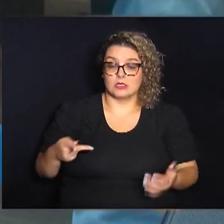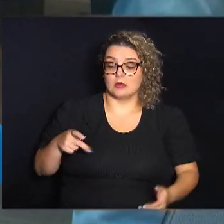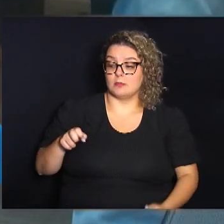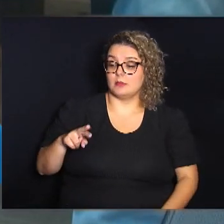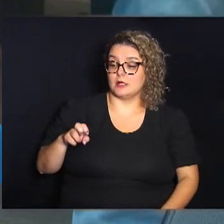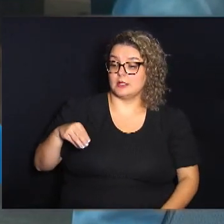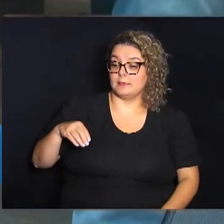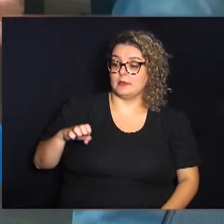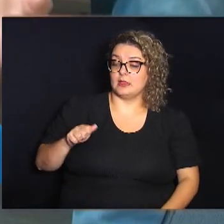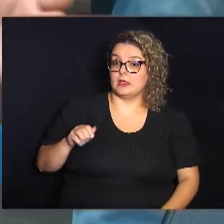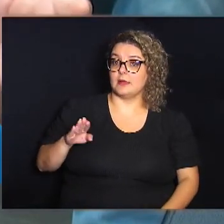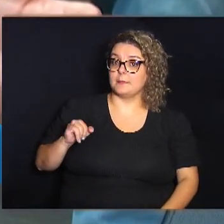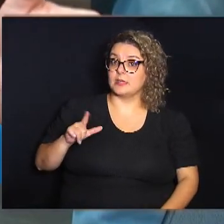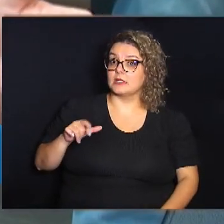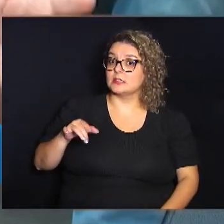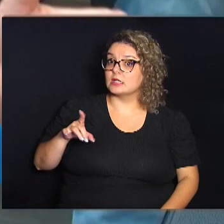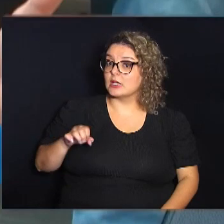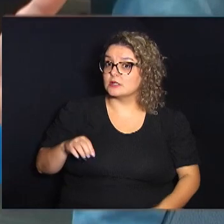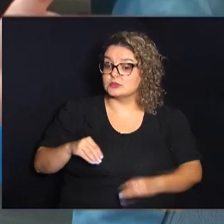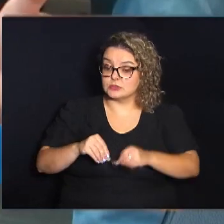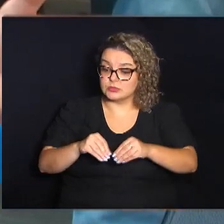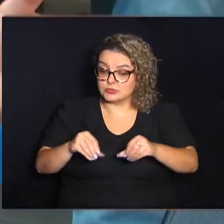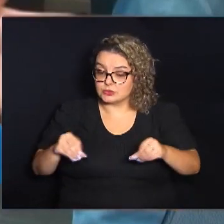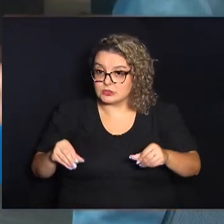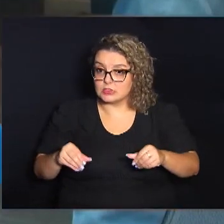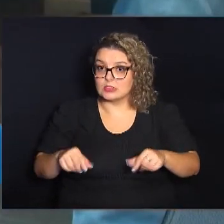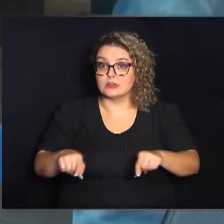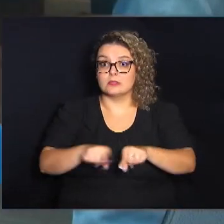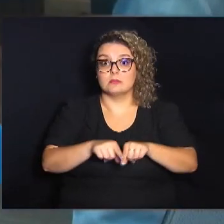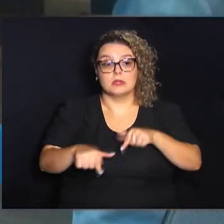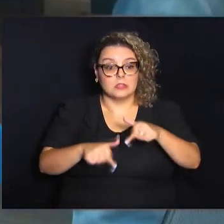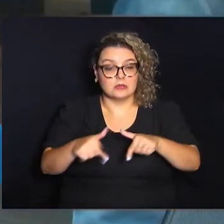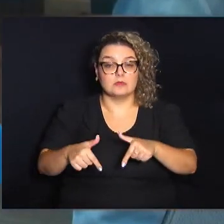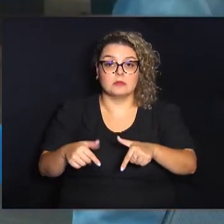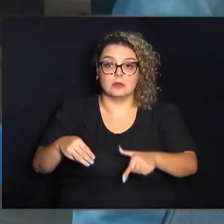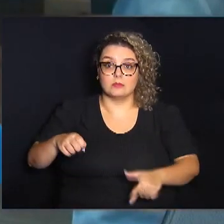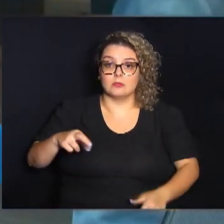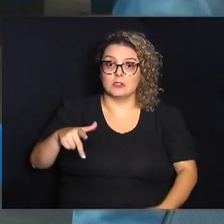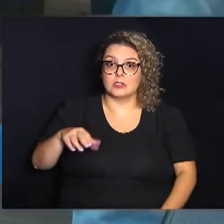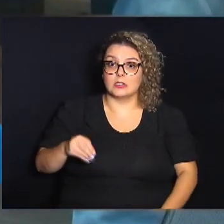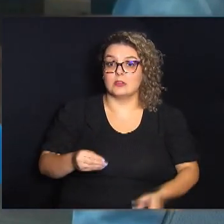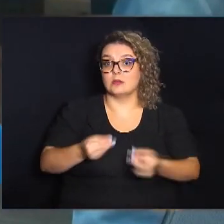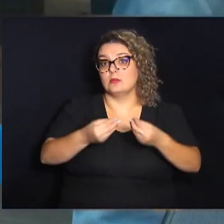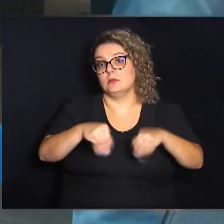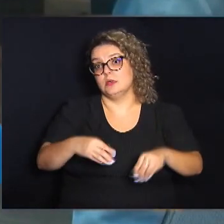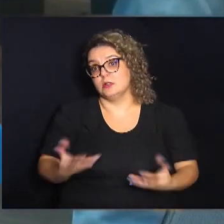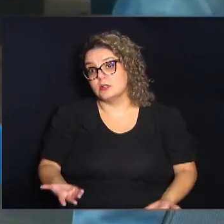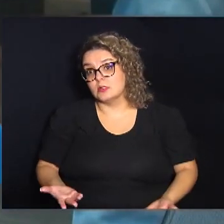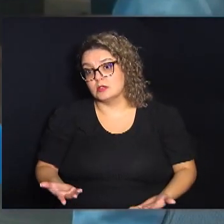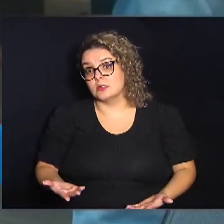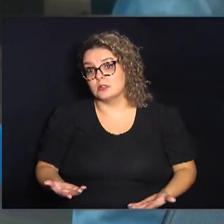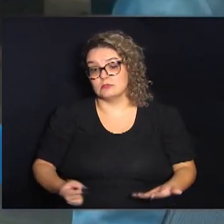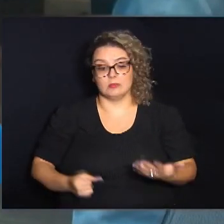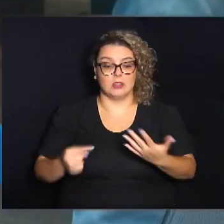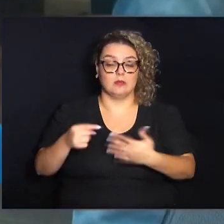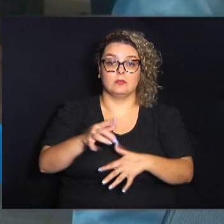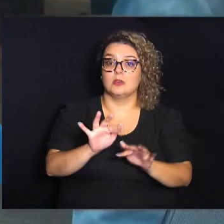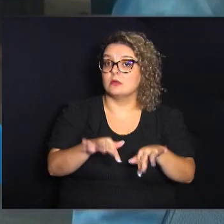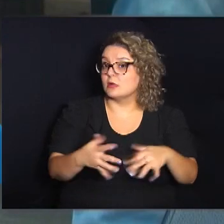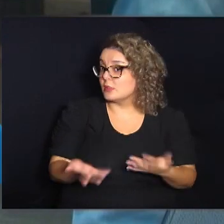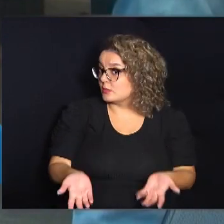permeabilidade do solo também trabalha em favor do mercado, sempre com prejuízo às disposições finais